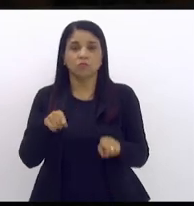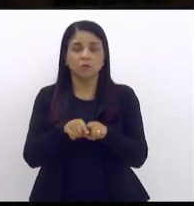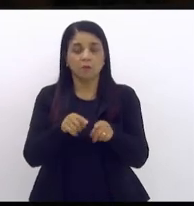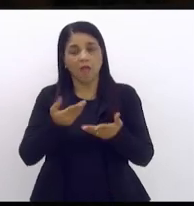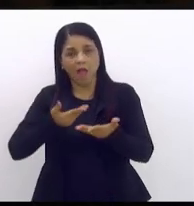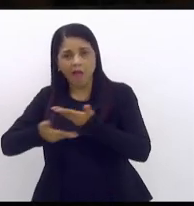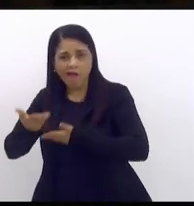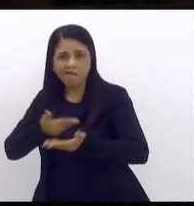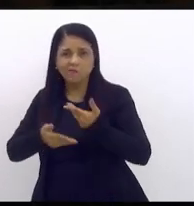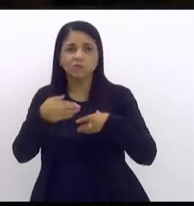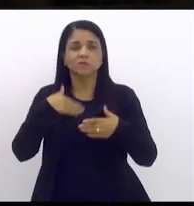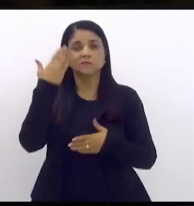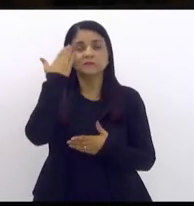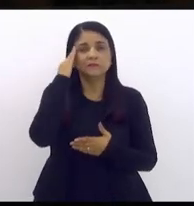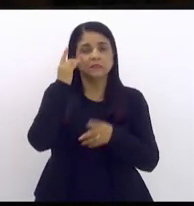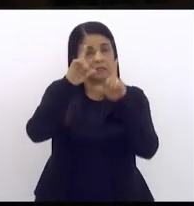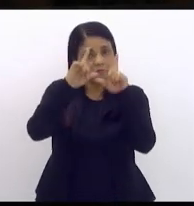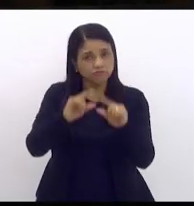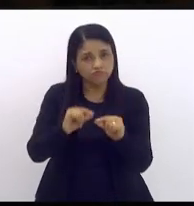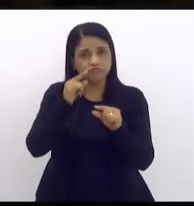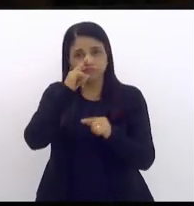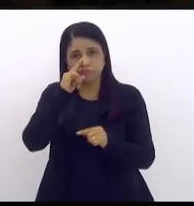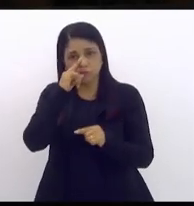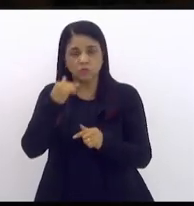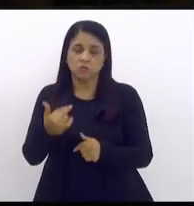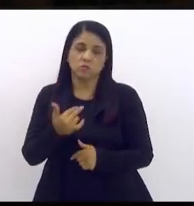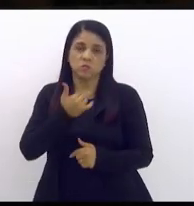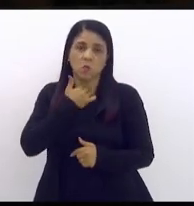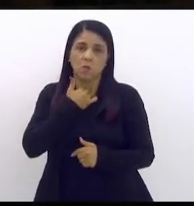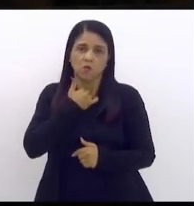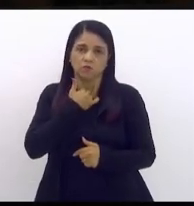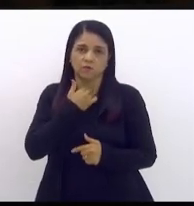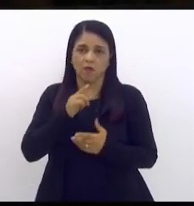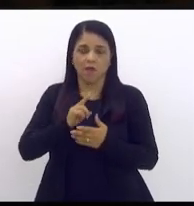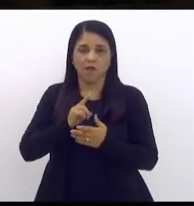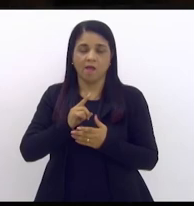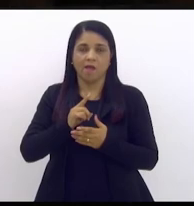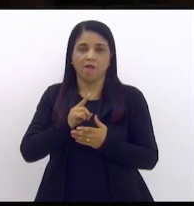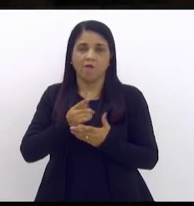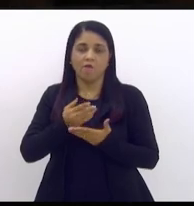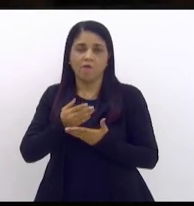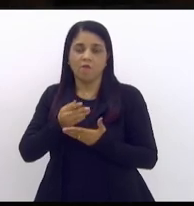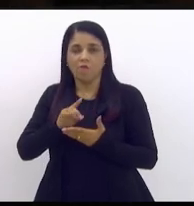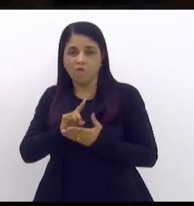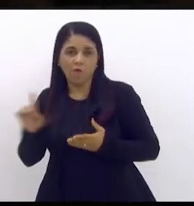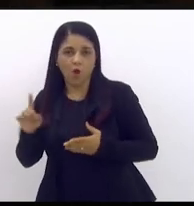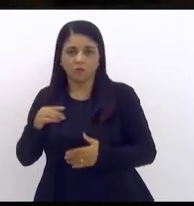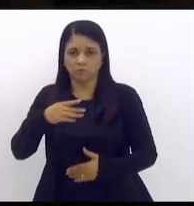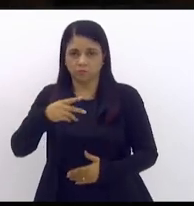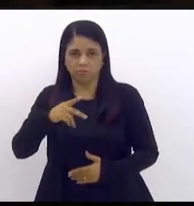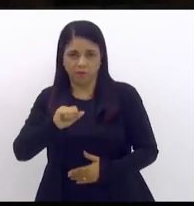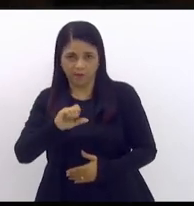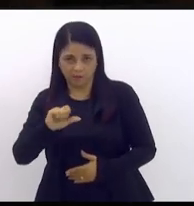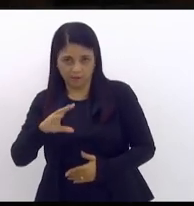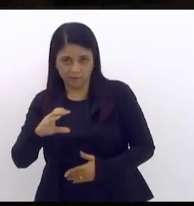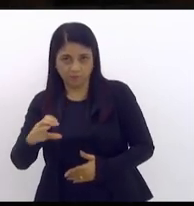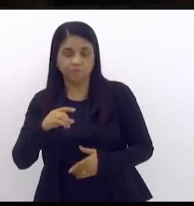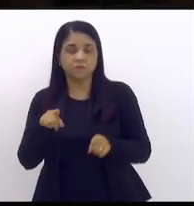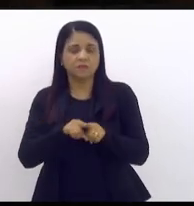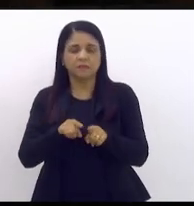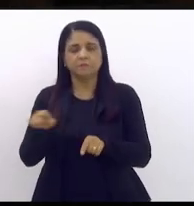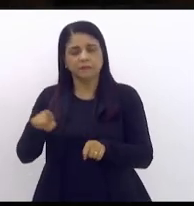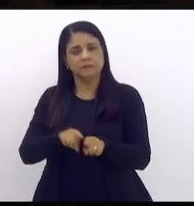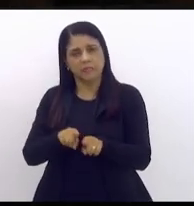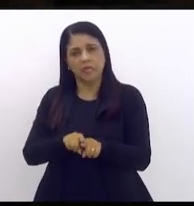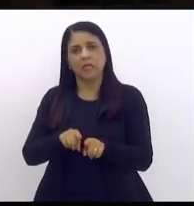pudesse entender que a redução de riscos não poderia ficar fora do PAC. Por óbvio, o governo Lula tem companheiros e companheiras militantes que também entendem do